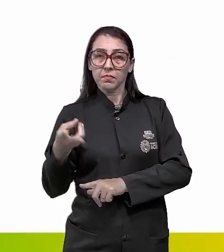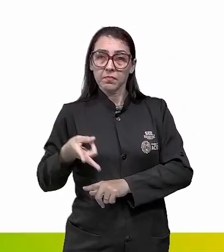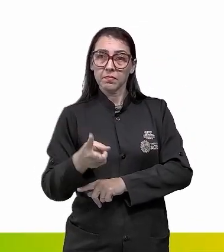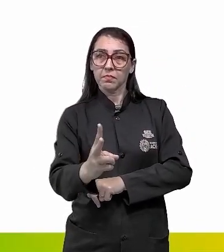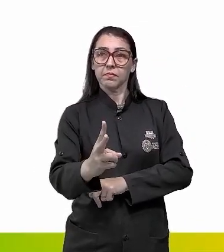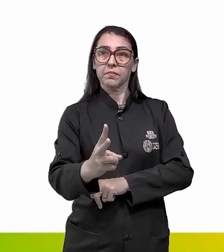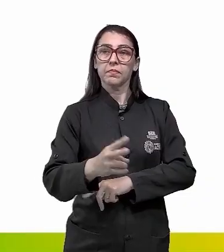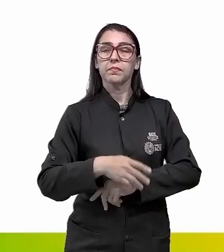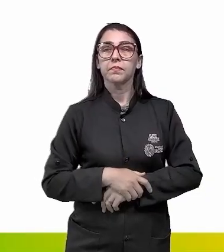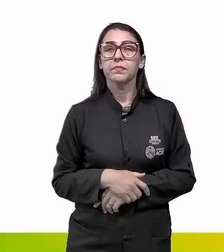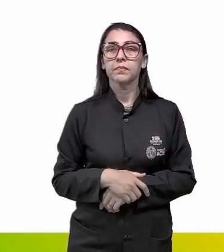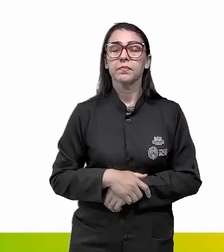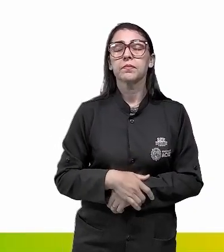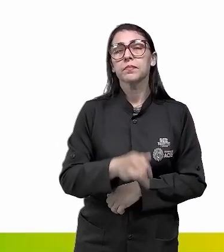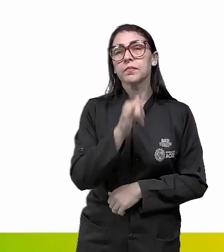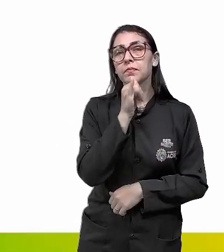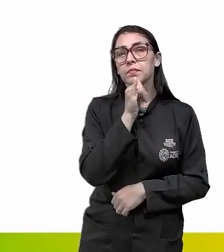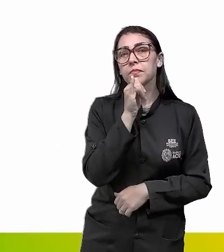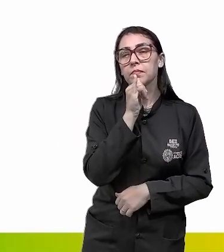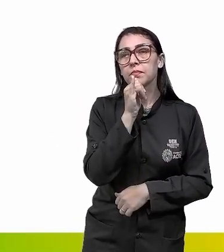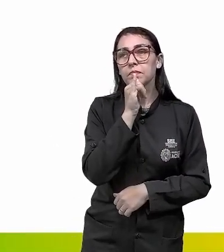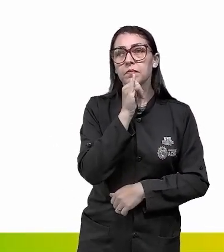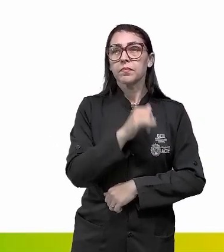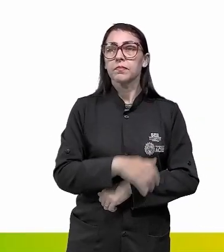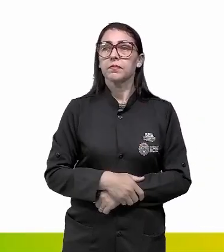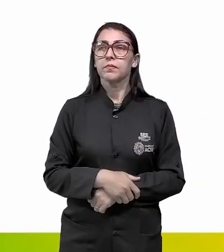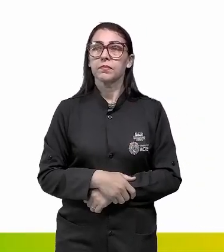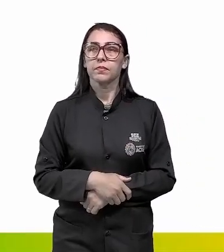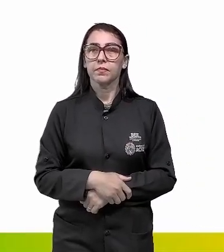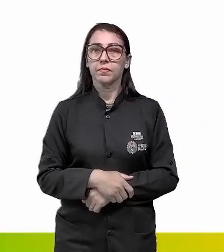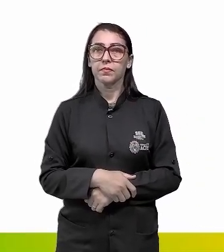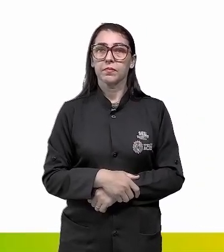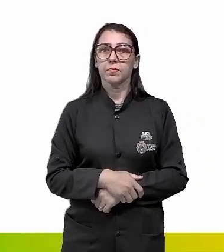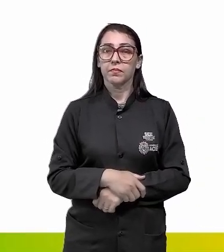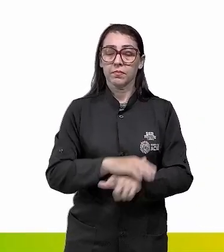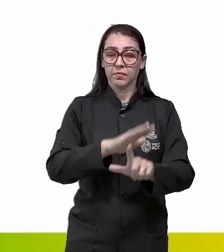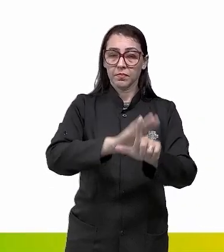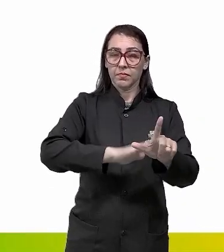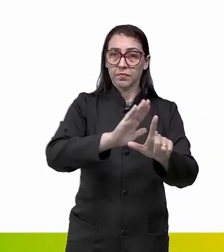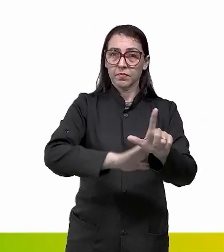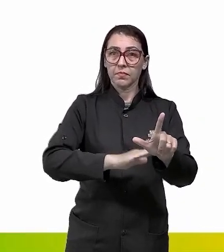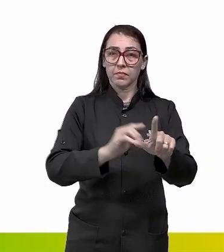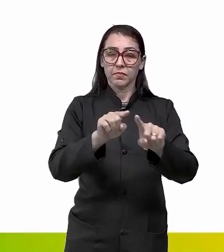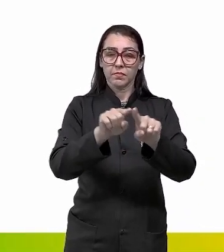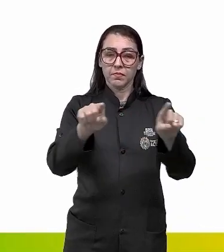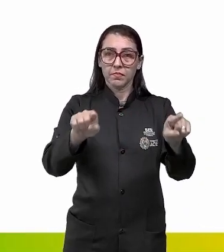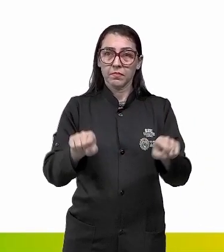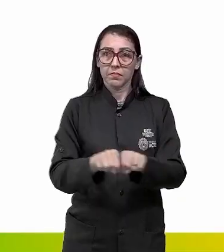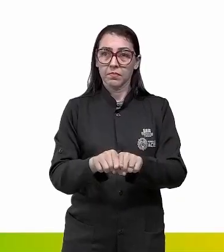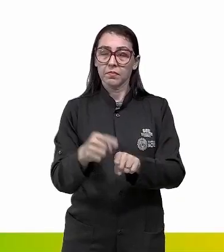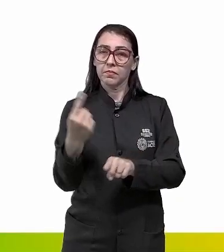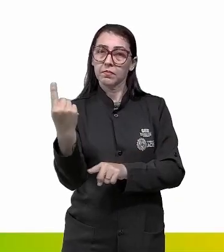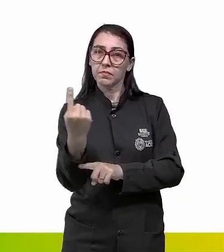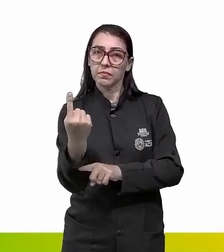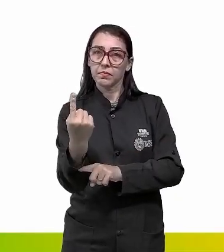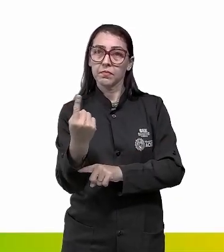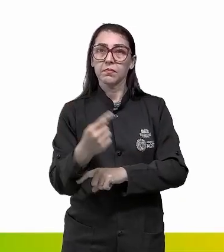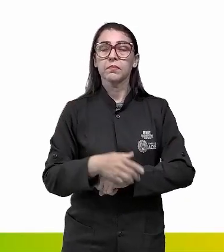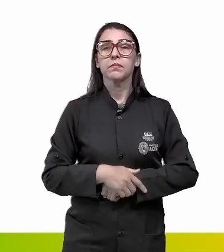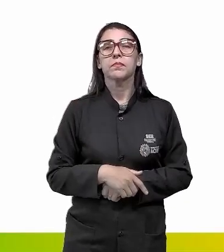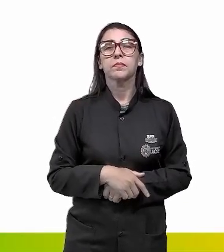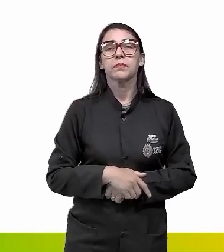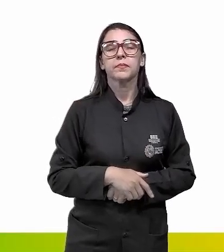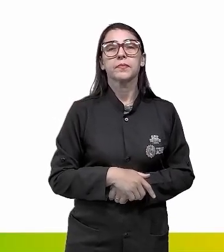por diante. Por exemplo, o quadrado de lado 1. Vamos imaginar aqui um quadrado de lado 1.